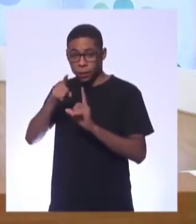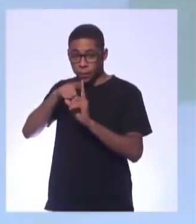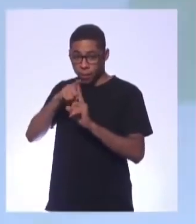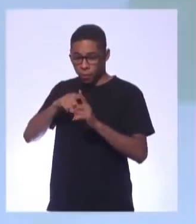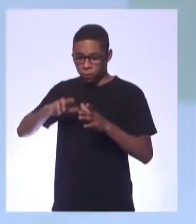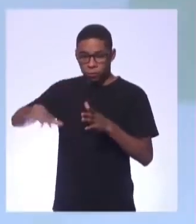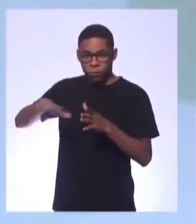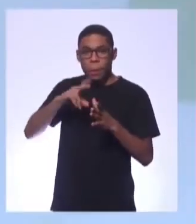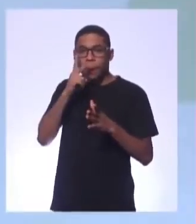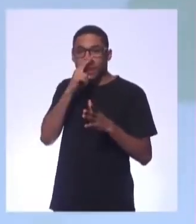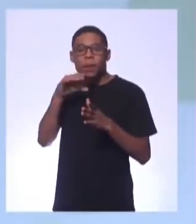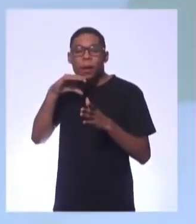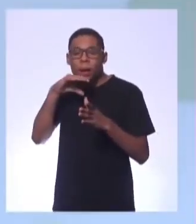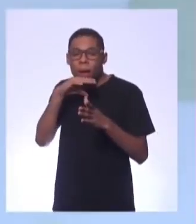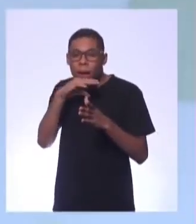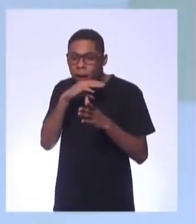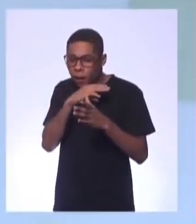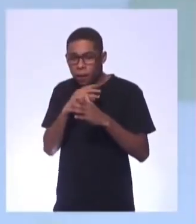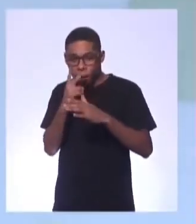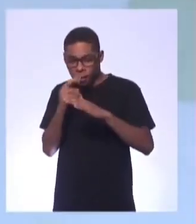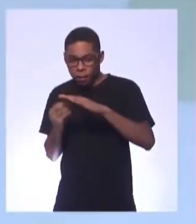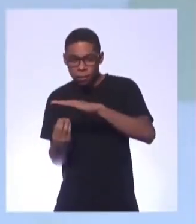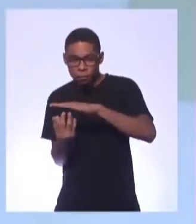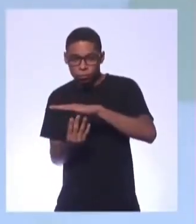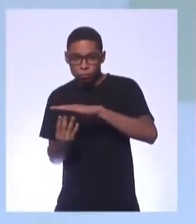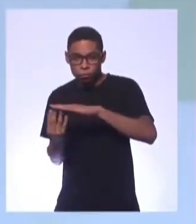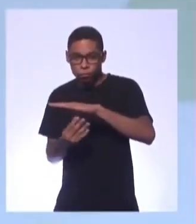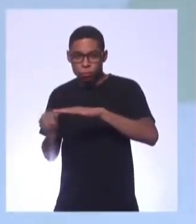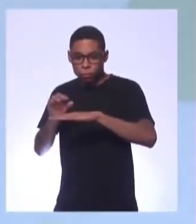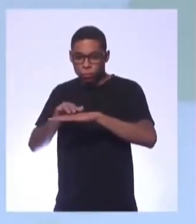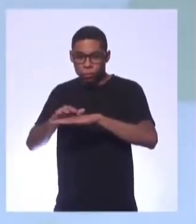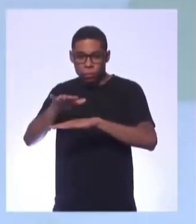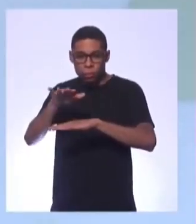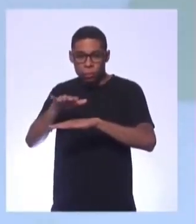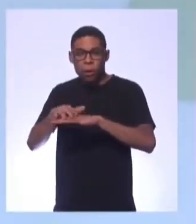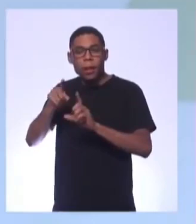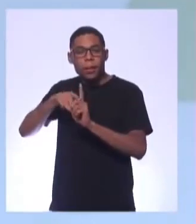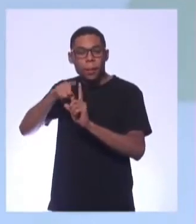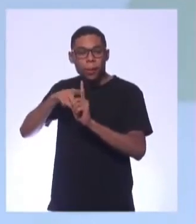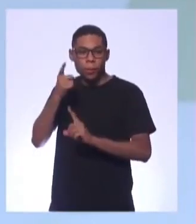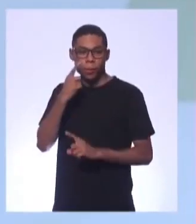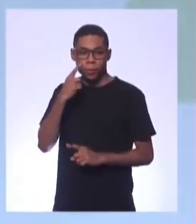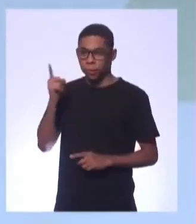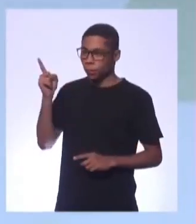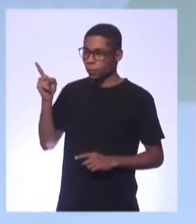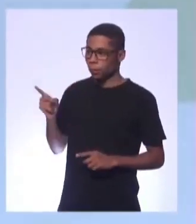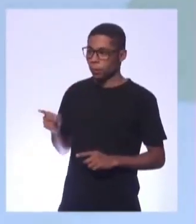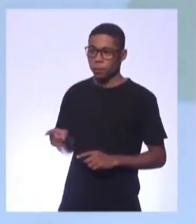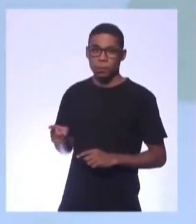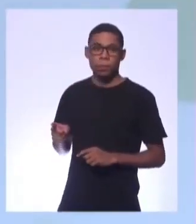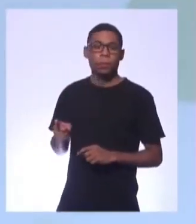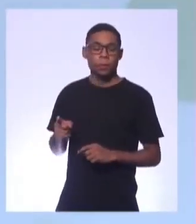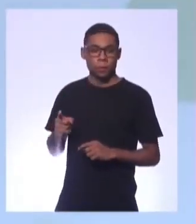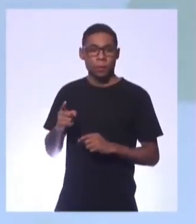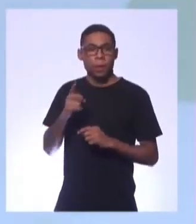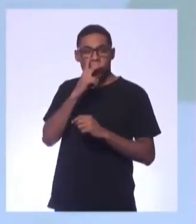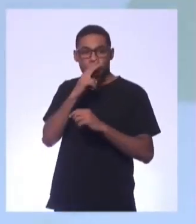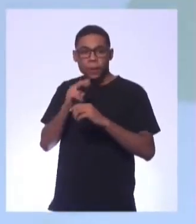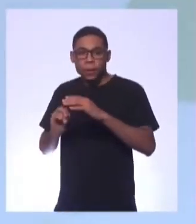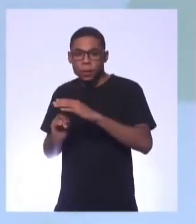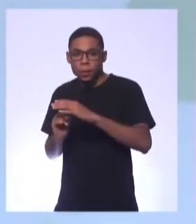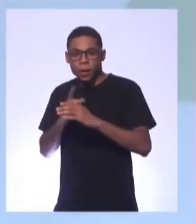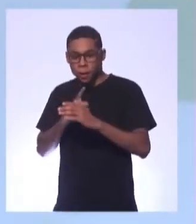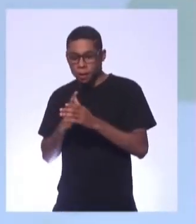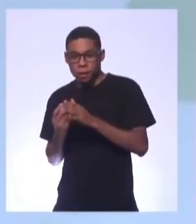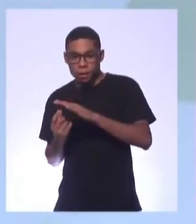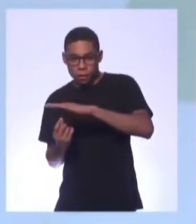está aquecendo. E aí a gente está tendo uma visão macroscópica. O fenômeno que a gente está enxergando é essa coluna aí de líquido, né, subindo, né? Agora a